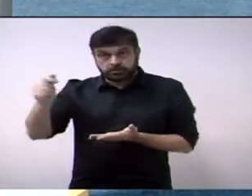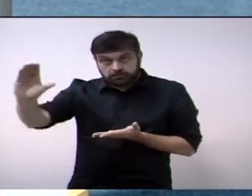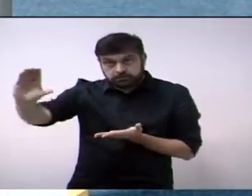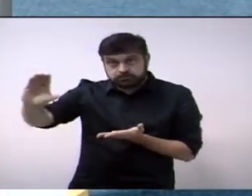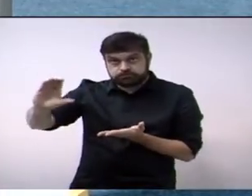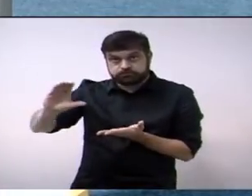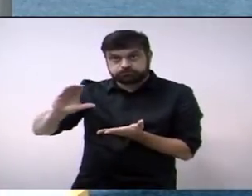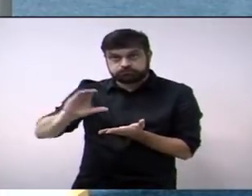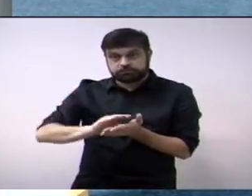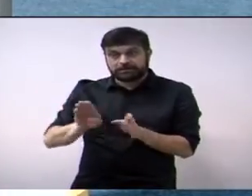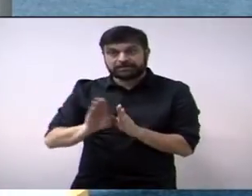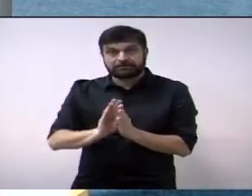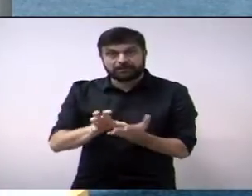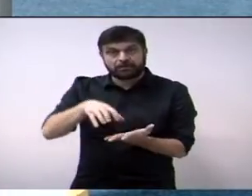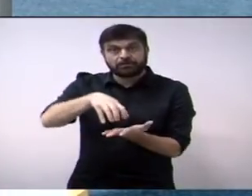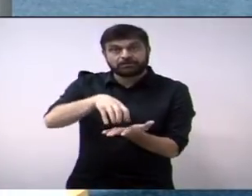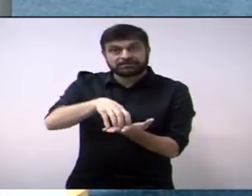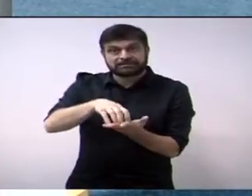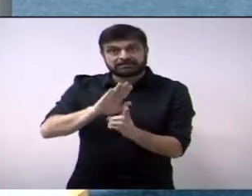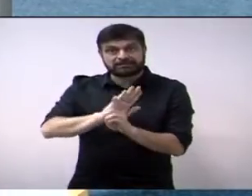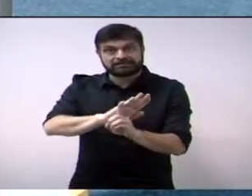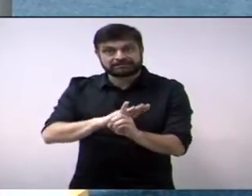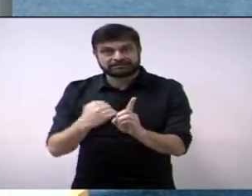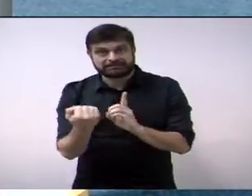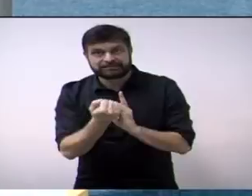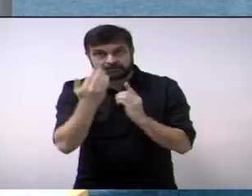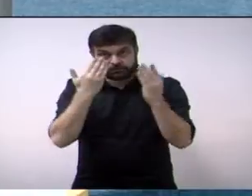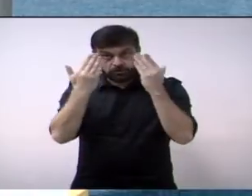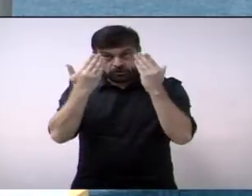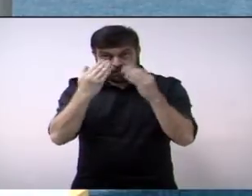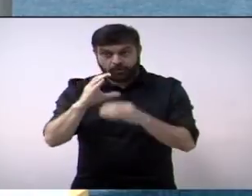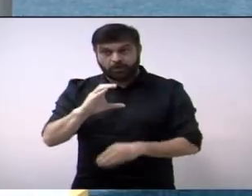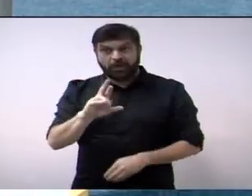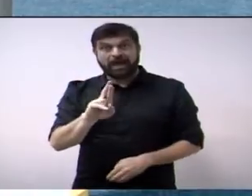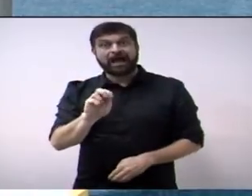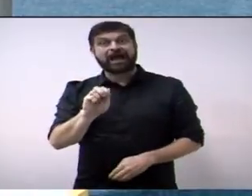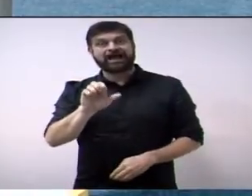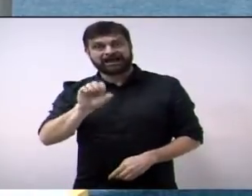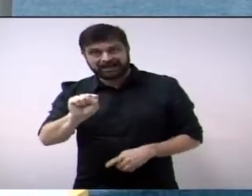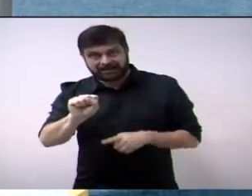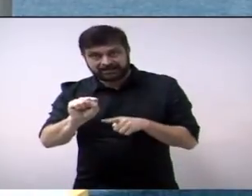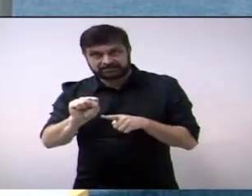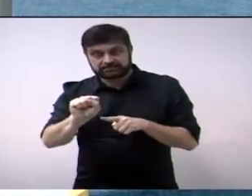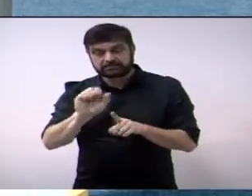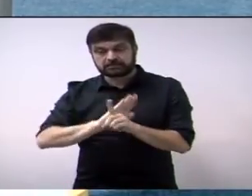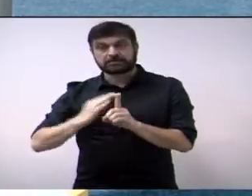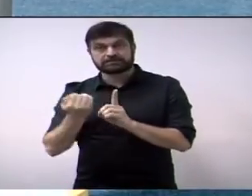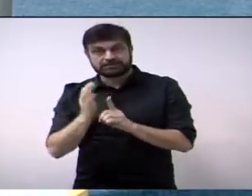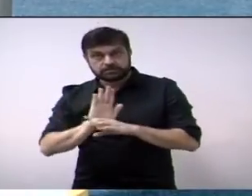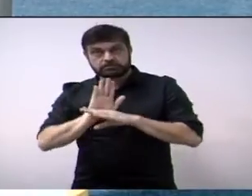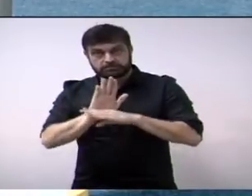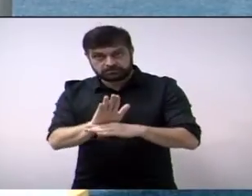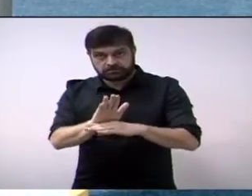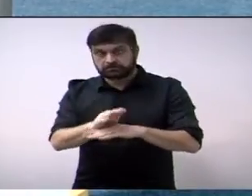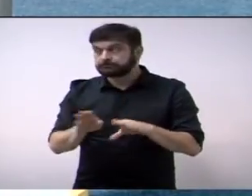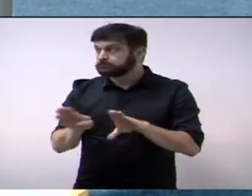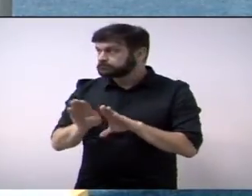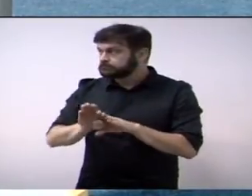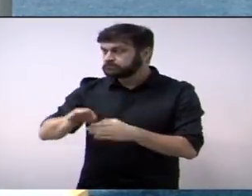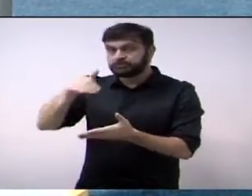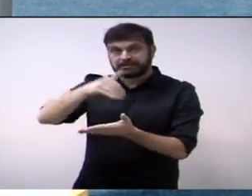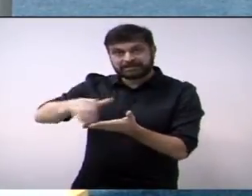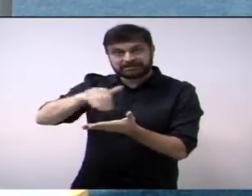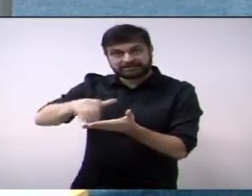parlamentares para os CRAS, e eu aproveito para deixar registrado aqui para todas as minhas colegas da Secretaria de Promoção